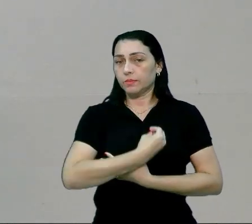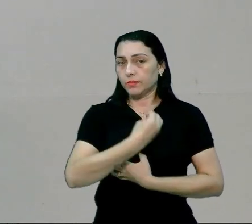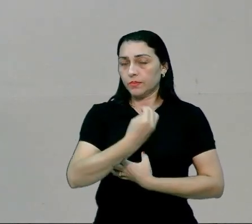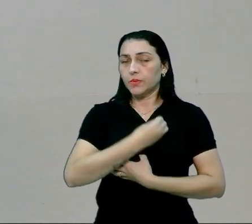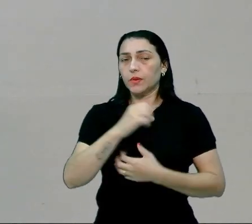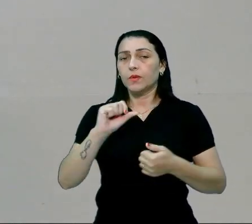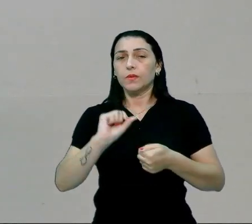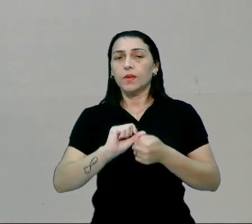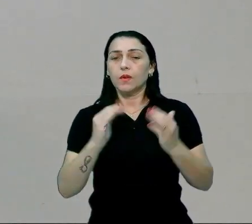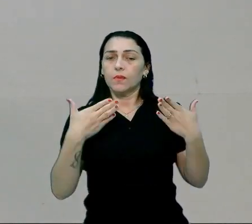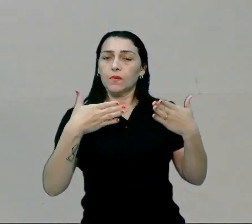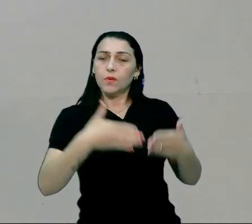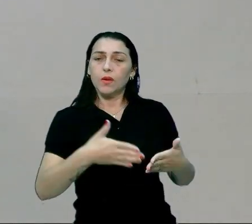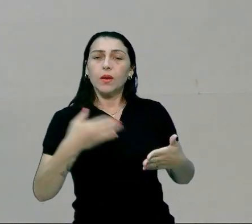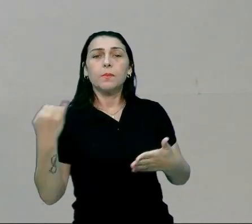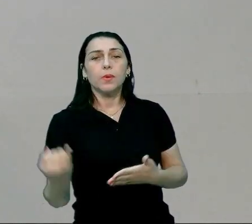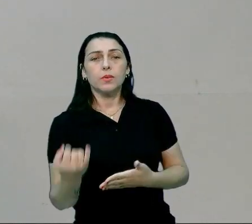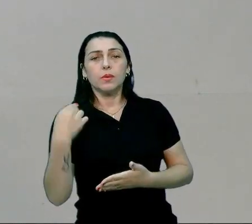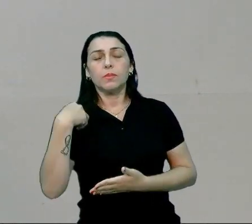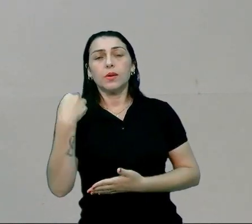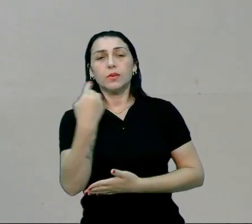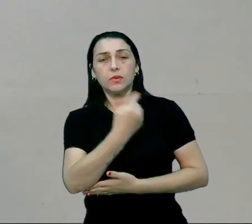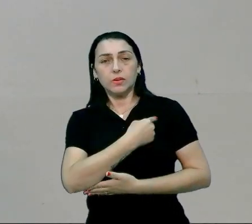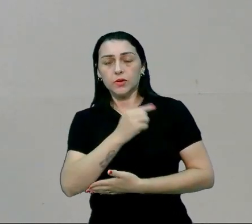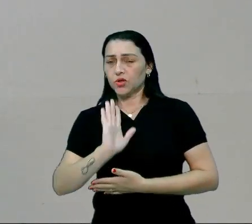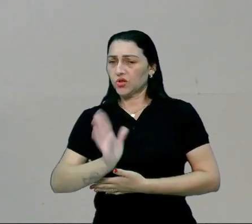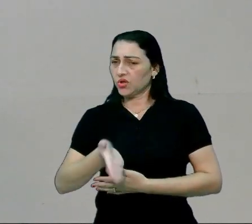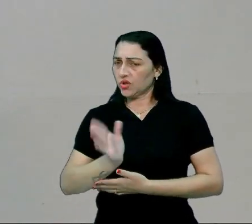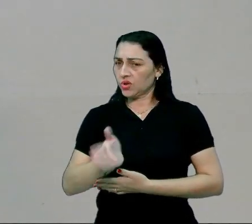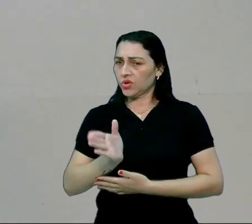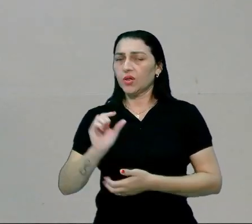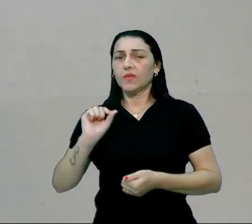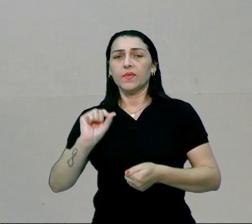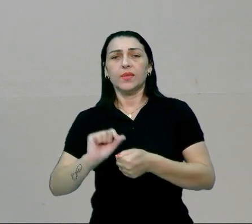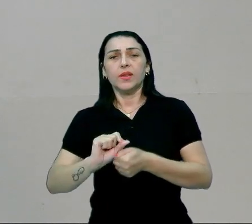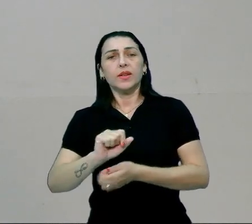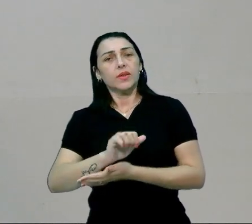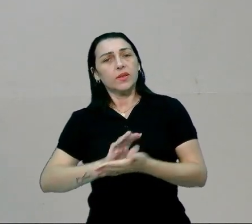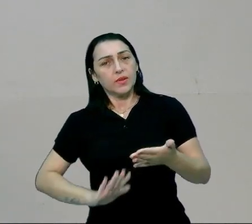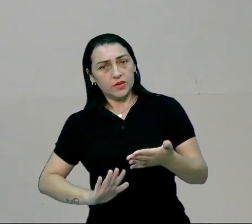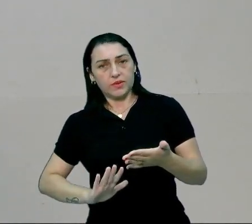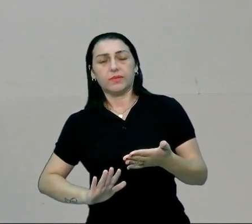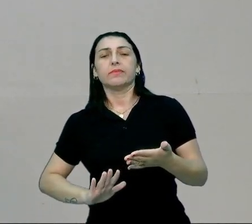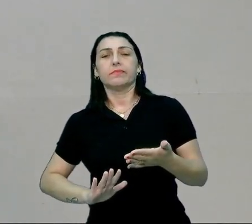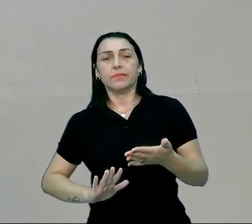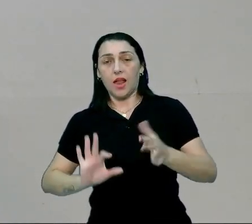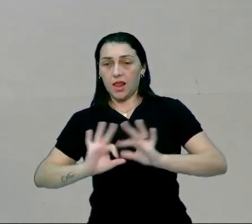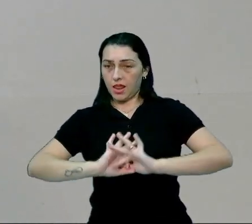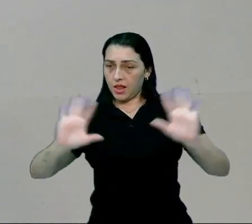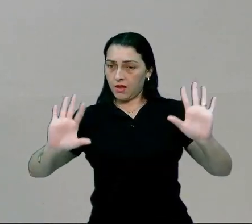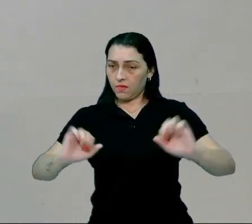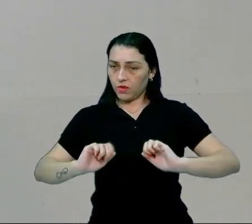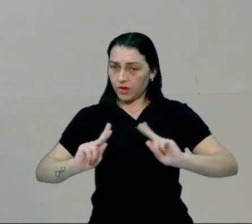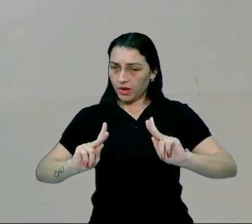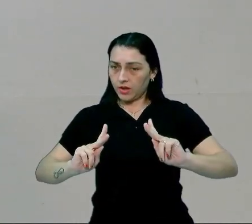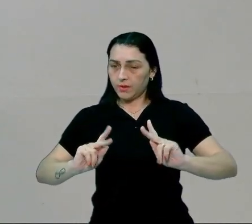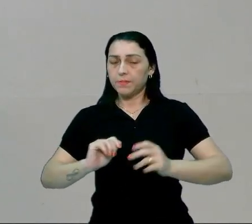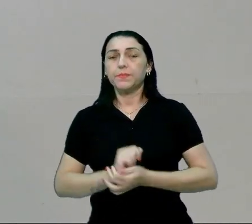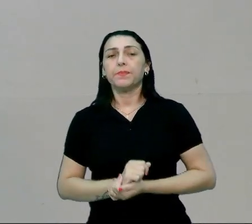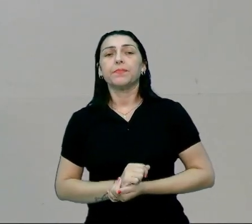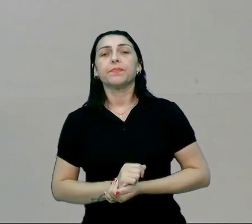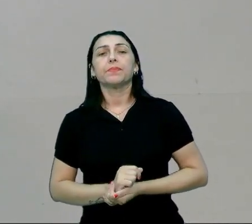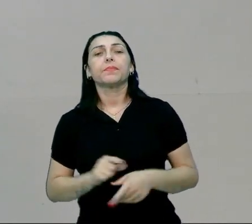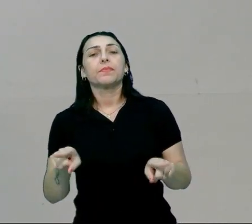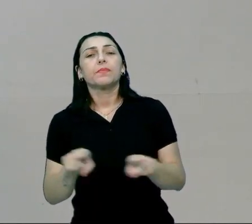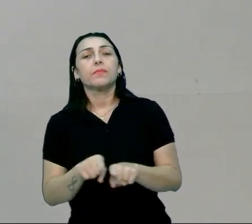faz focal porque é aquilo que nos interessa para a nossa recreação, já que vai ser atividade de lazer, leisure, livre, beleza? Sem obrigação. E